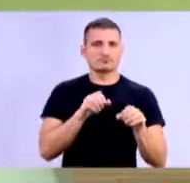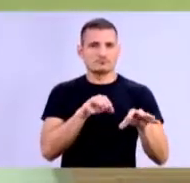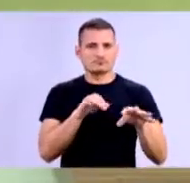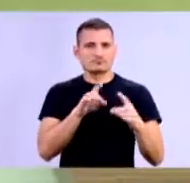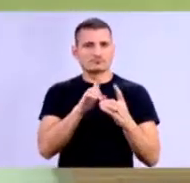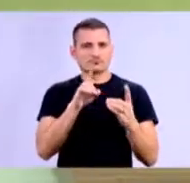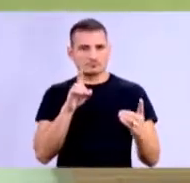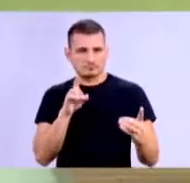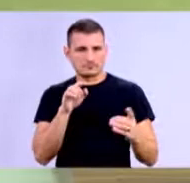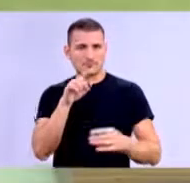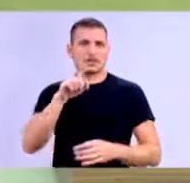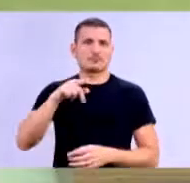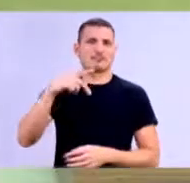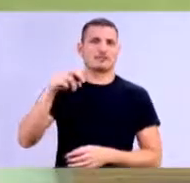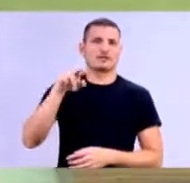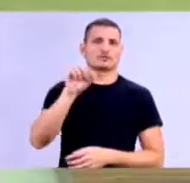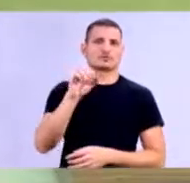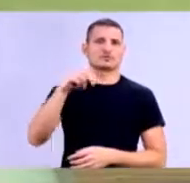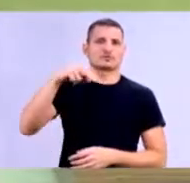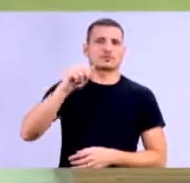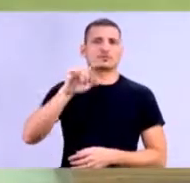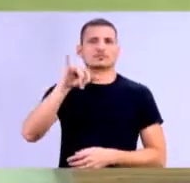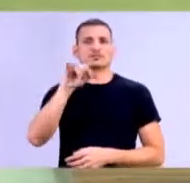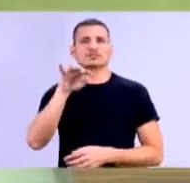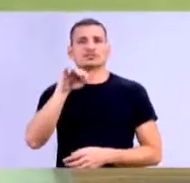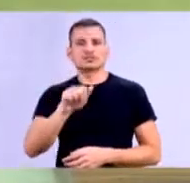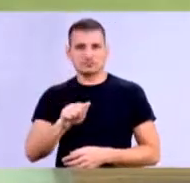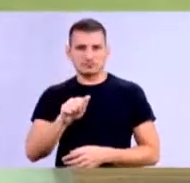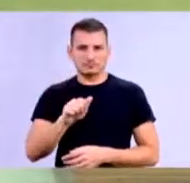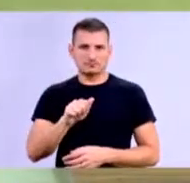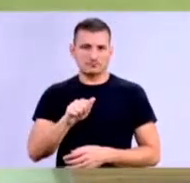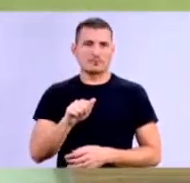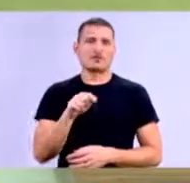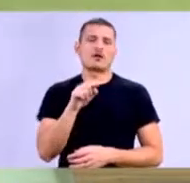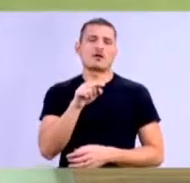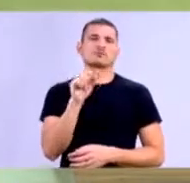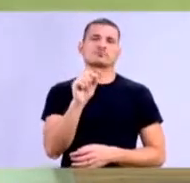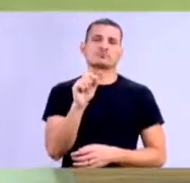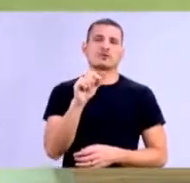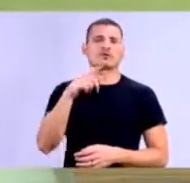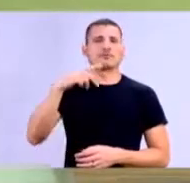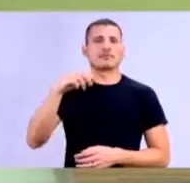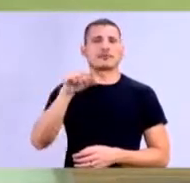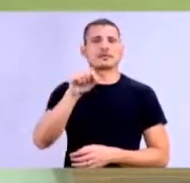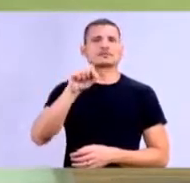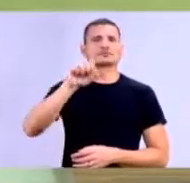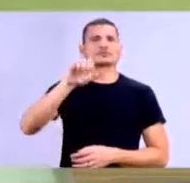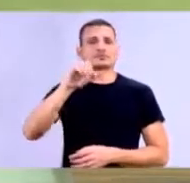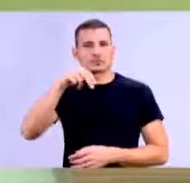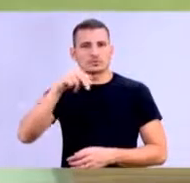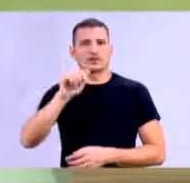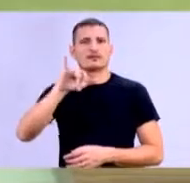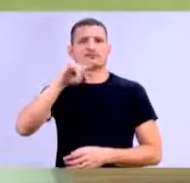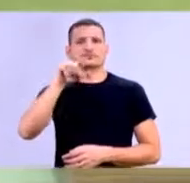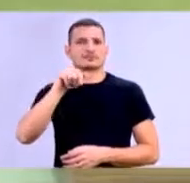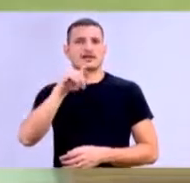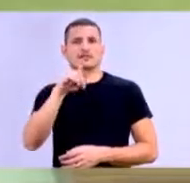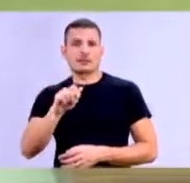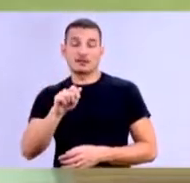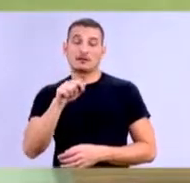educação personalista, né? Então, por ser uma educação que é personalizada, os tipos